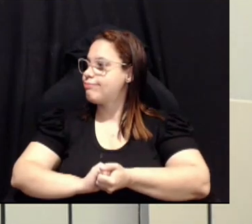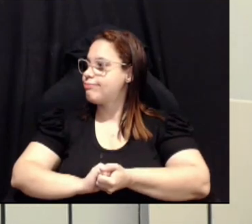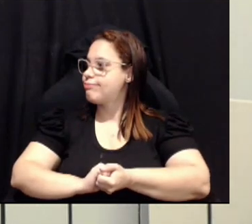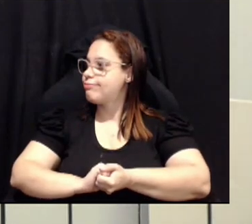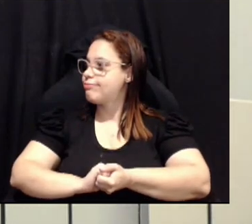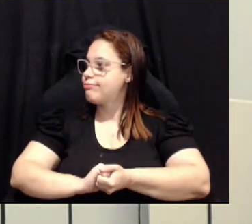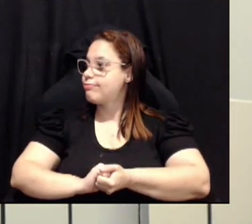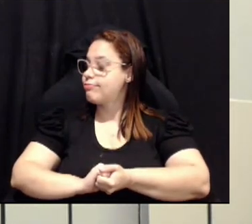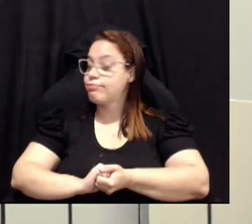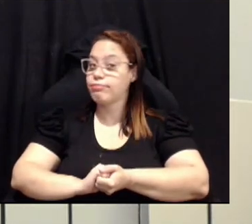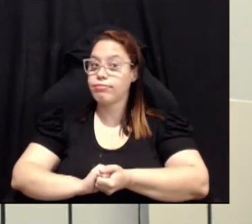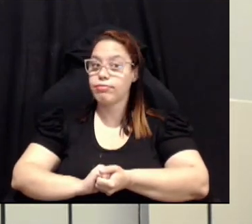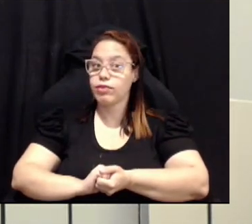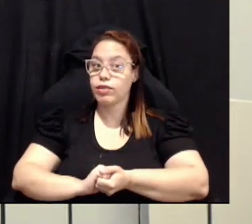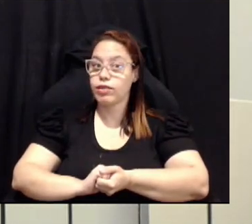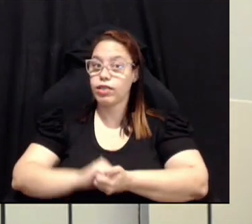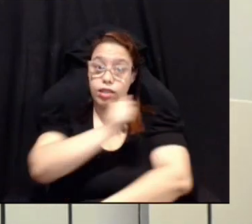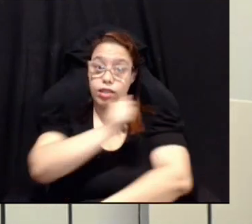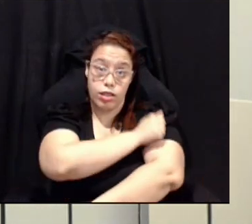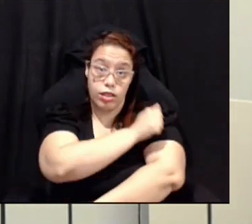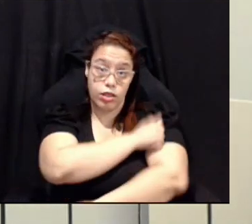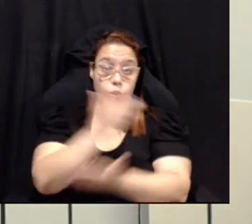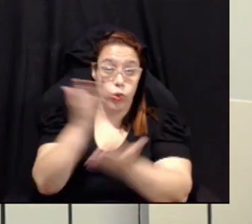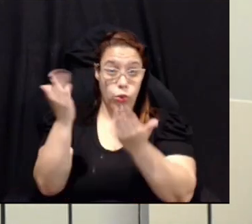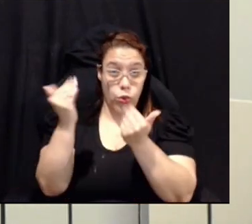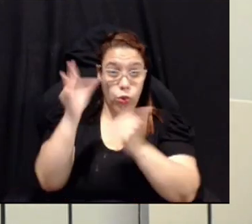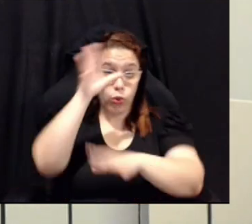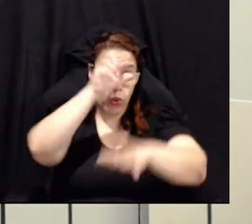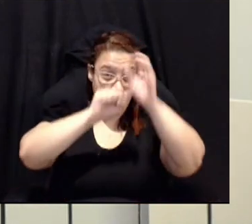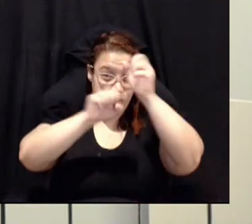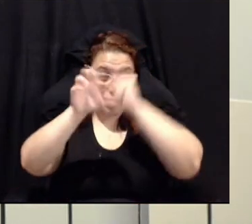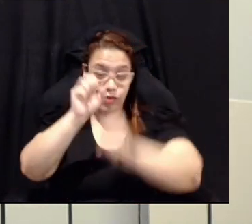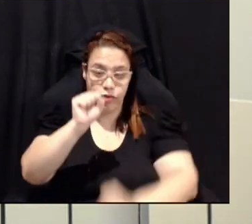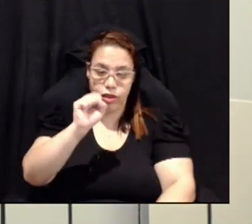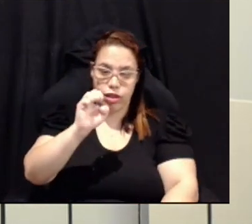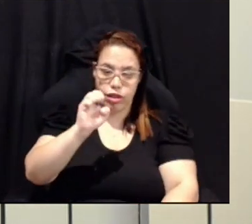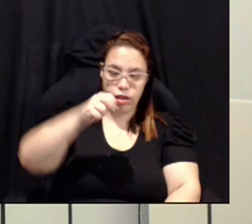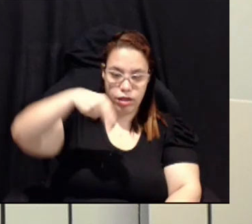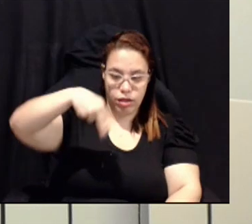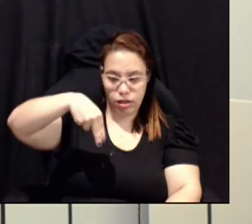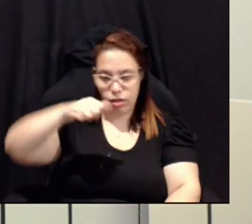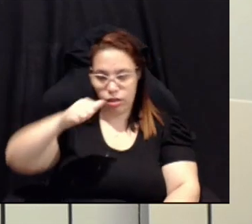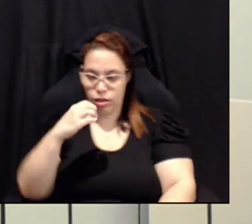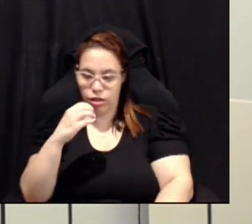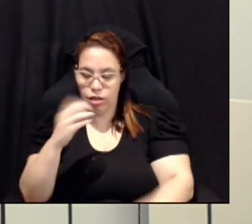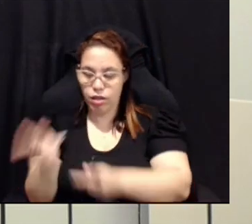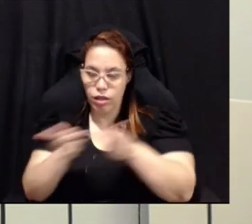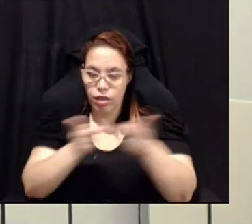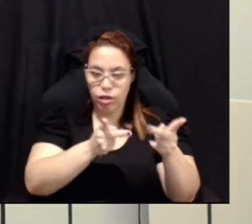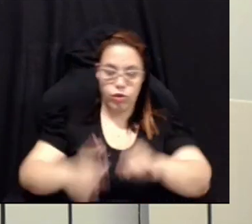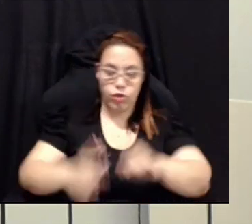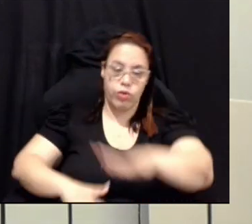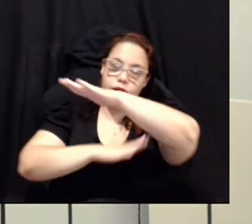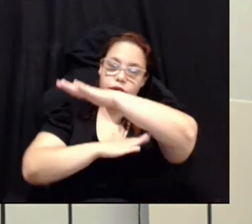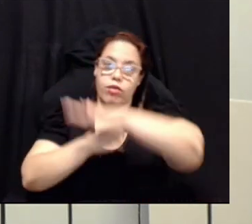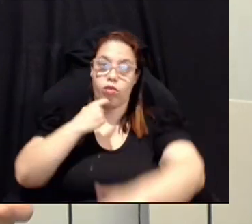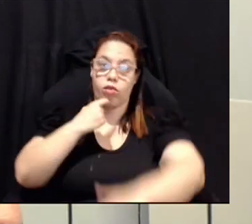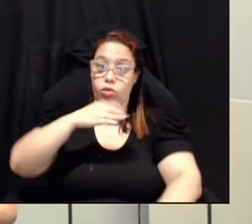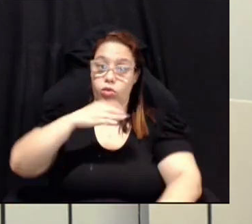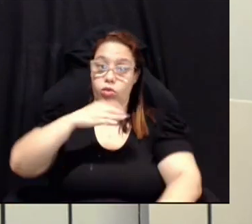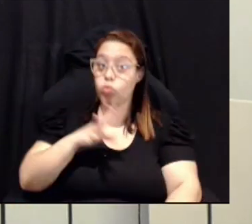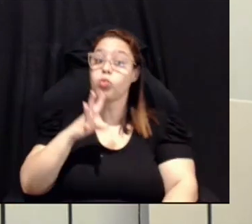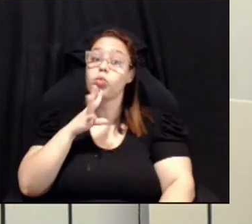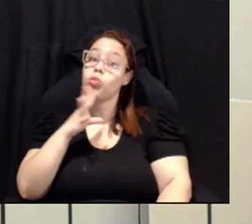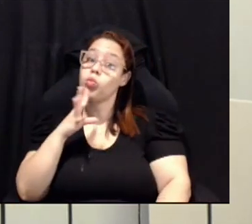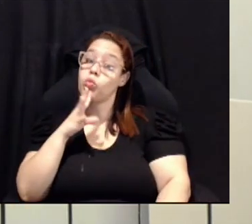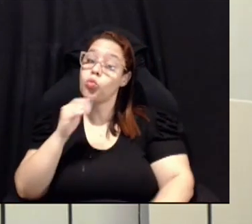Alunos do programa Jovem Aprendiz do Senac Campinas visitaram a Câmara Municipal, conheceram o